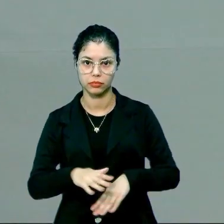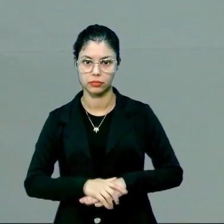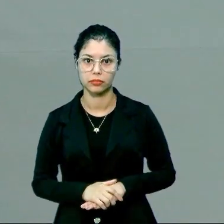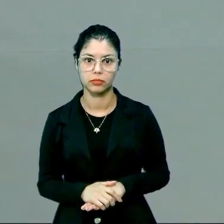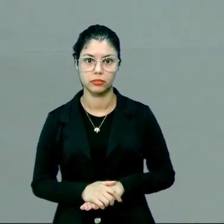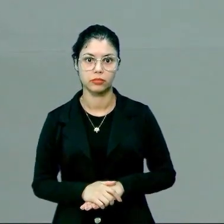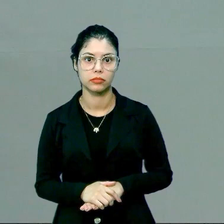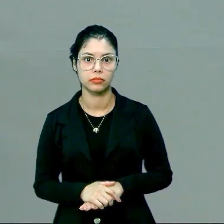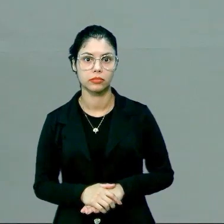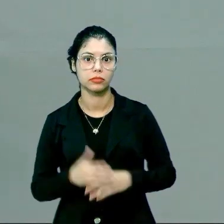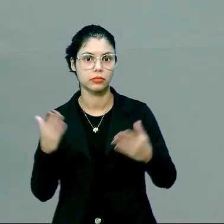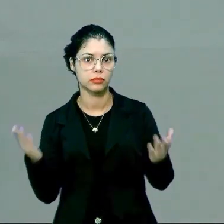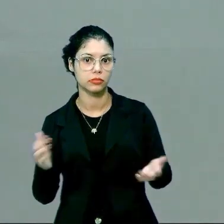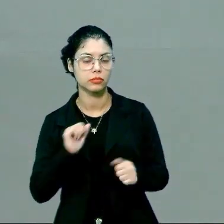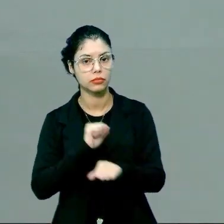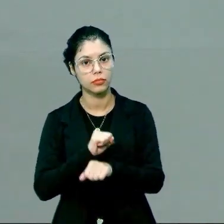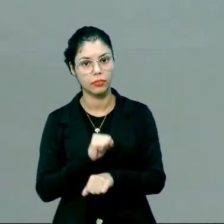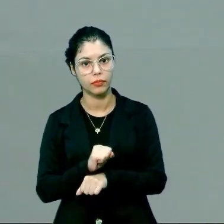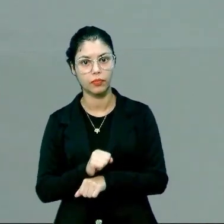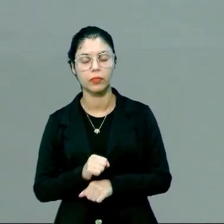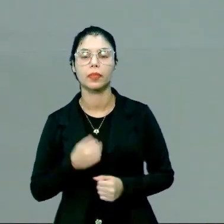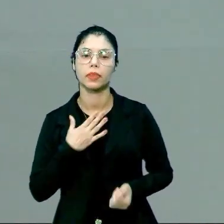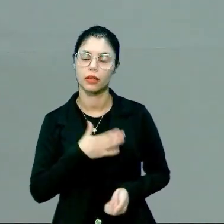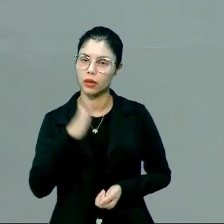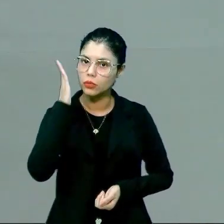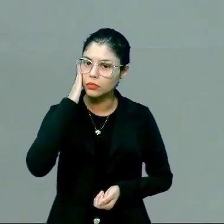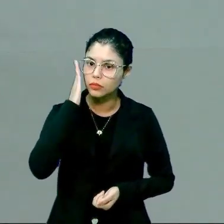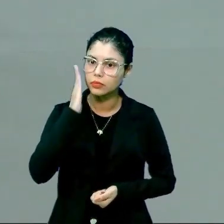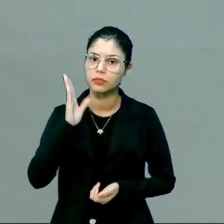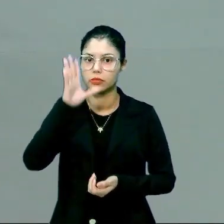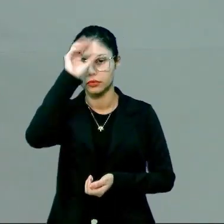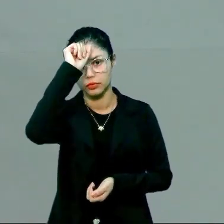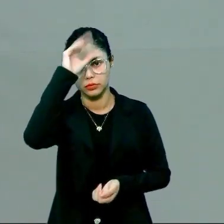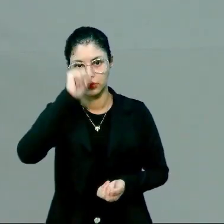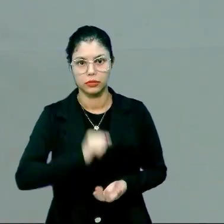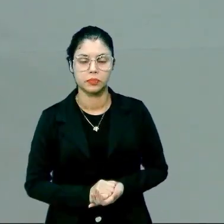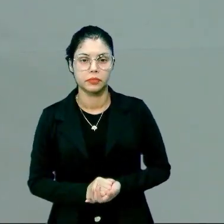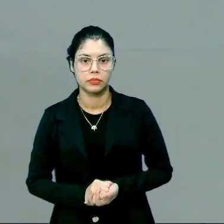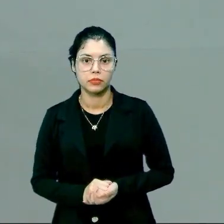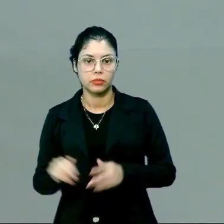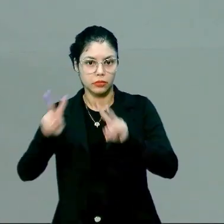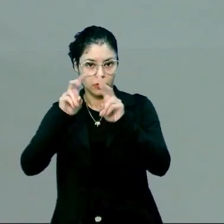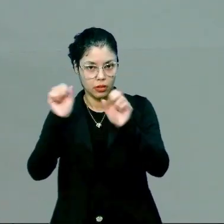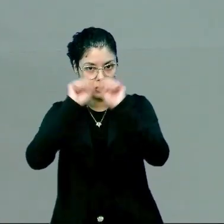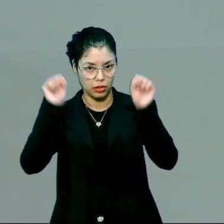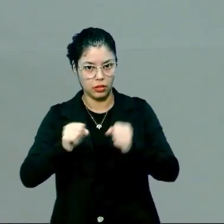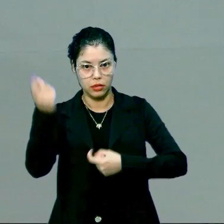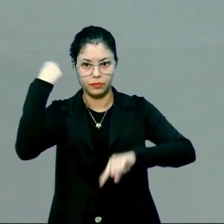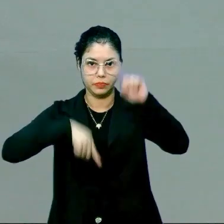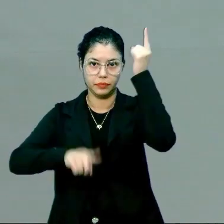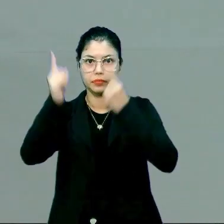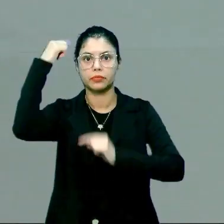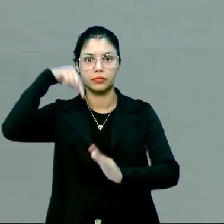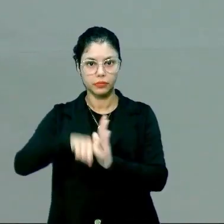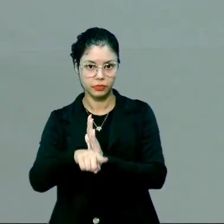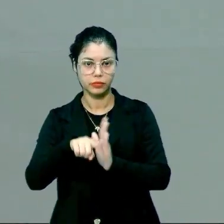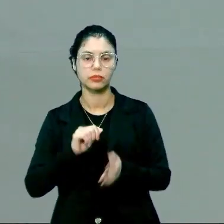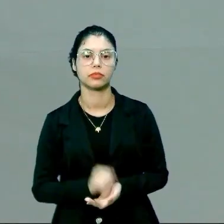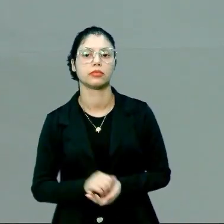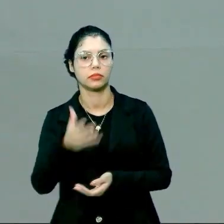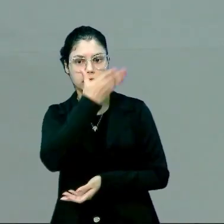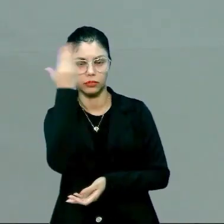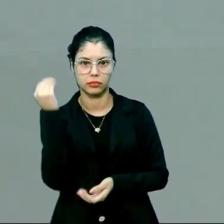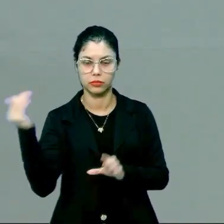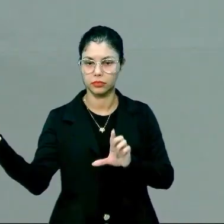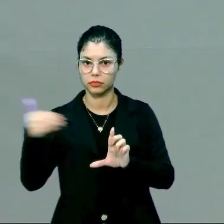por aqui, tá certo? Espero que vocês tenham entendido, aprendido, tá? Sobre o sistema imune. Não esqueça aí